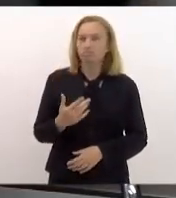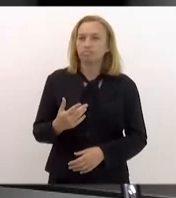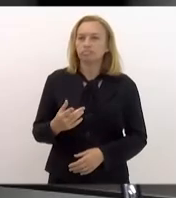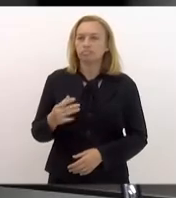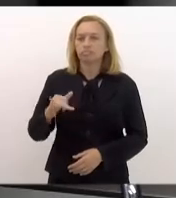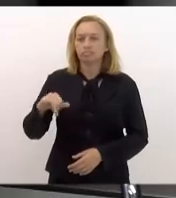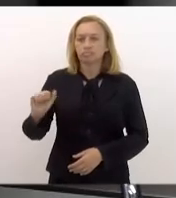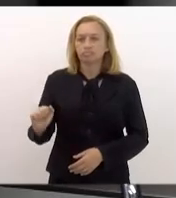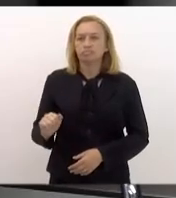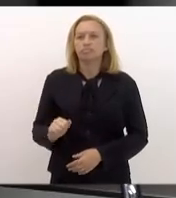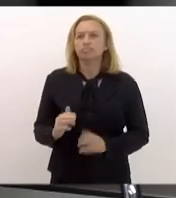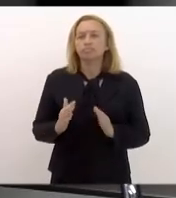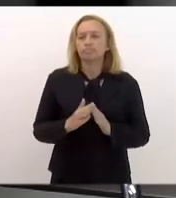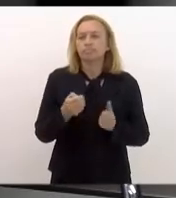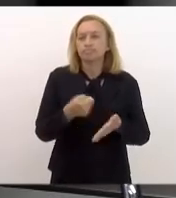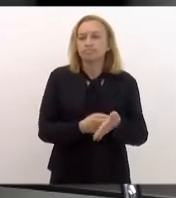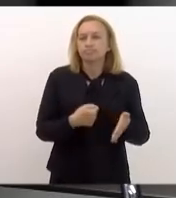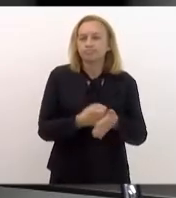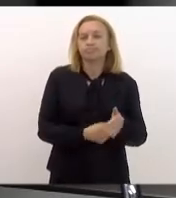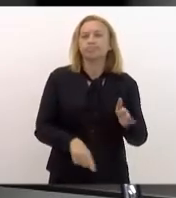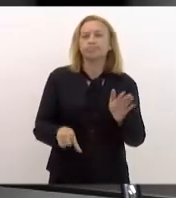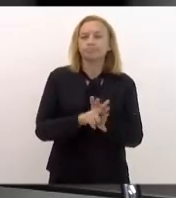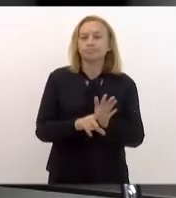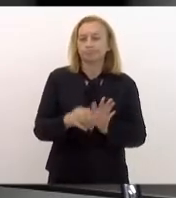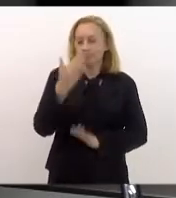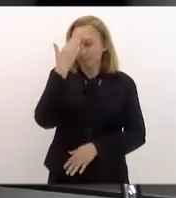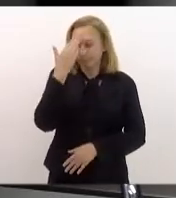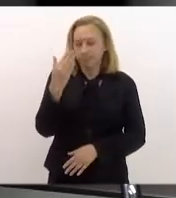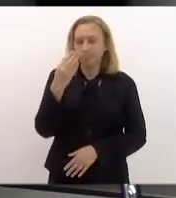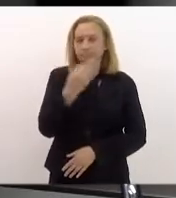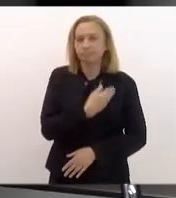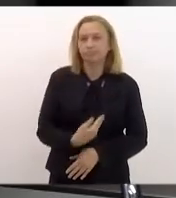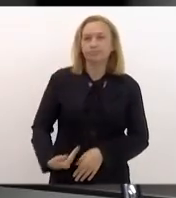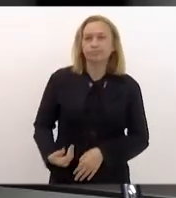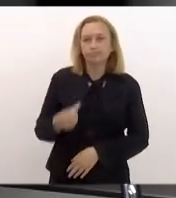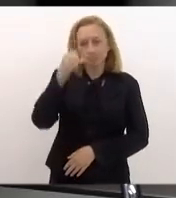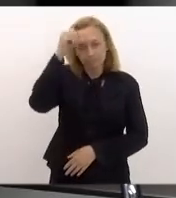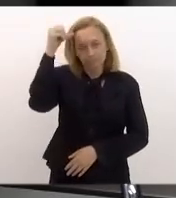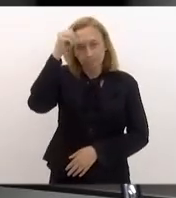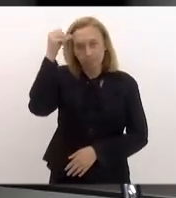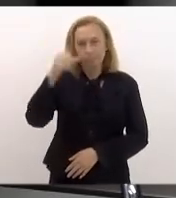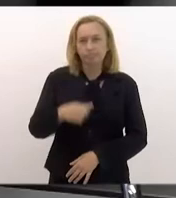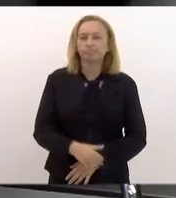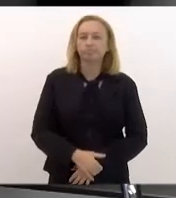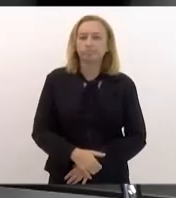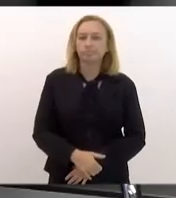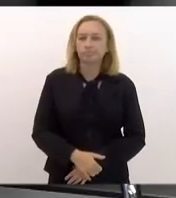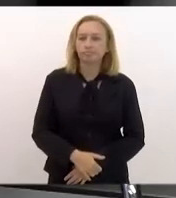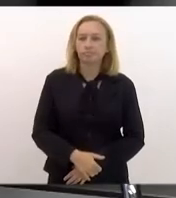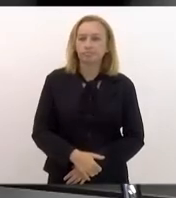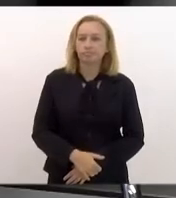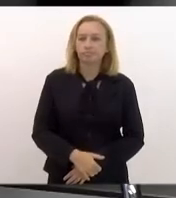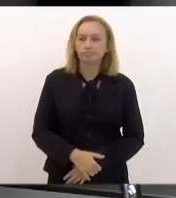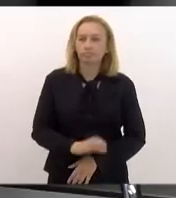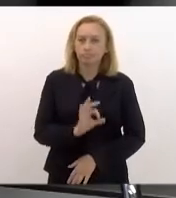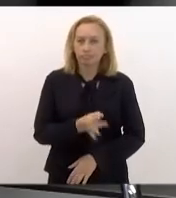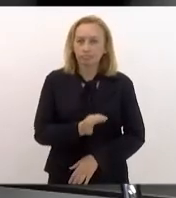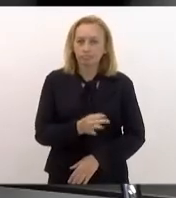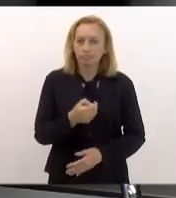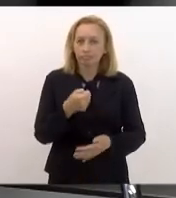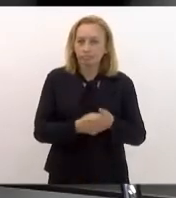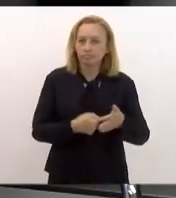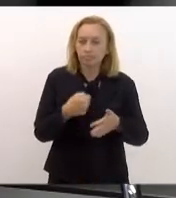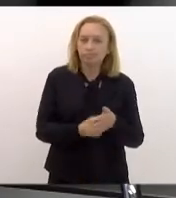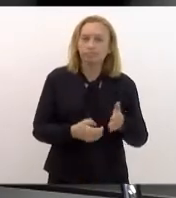à casa, que lutou também pela lei, e agradecimento ao governador Cláudio Castro de ter sancionado essa lei, que a gente é exatamente essa luta que nós